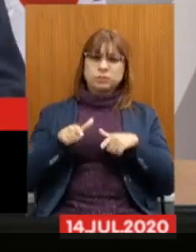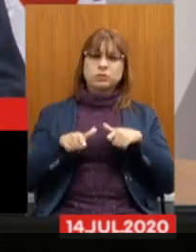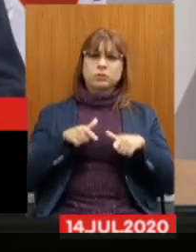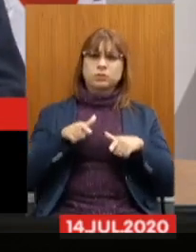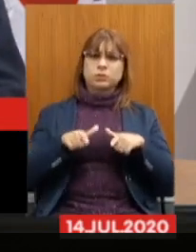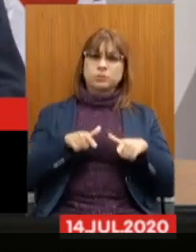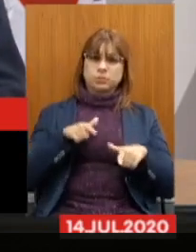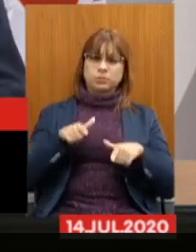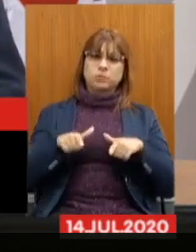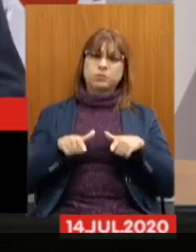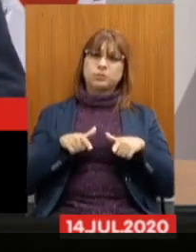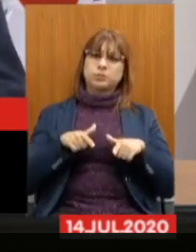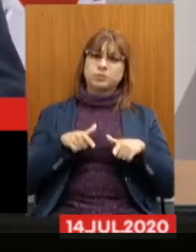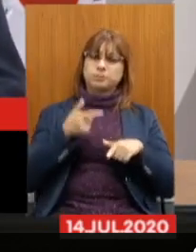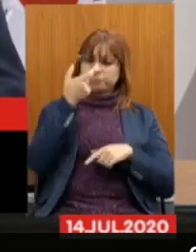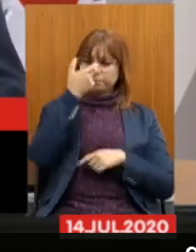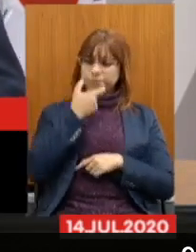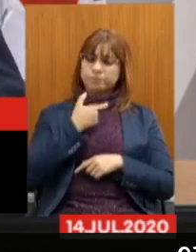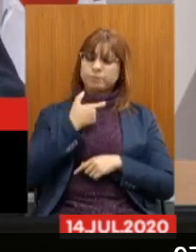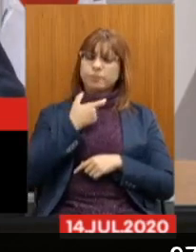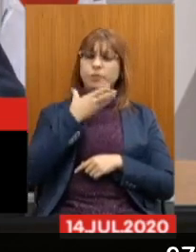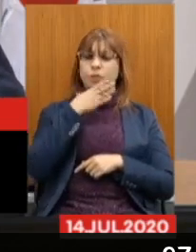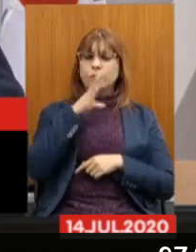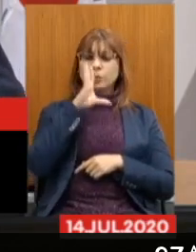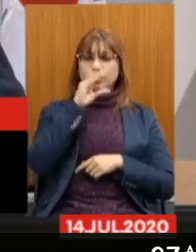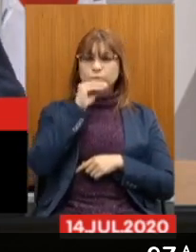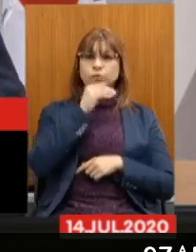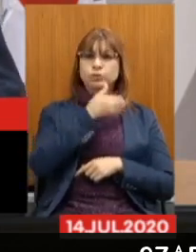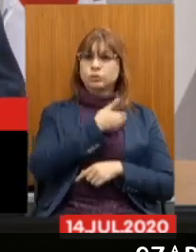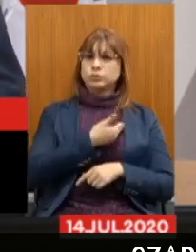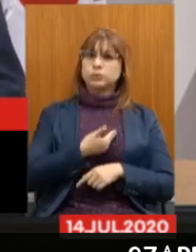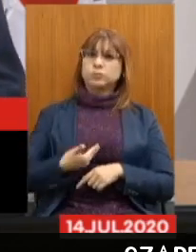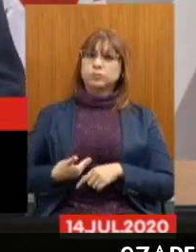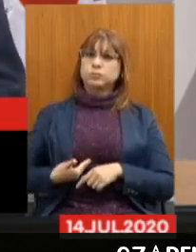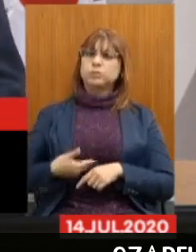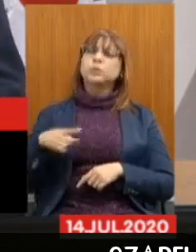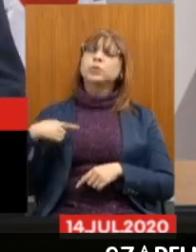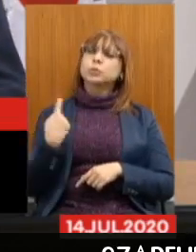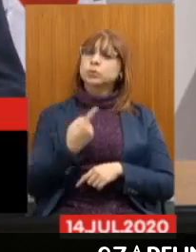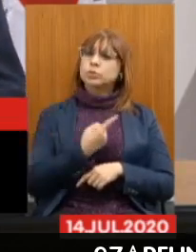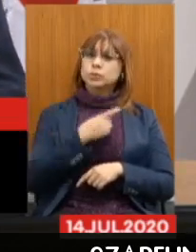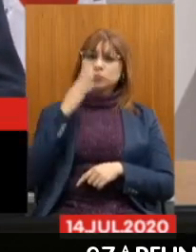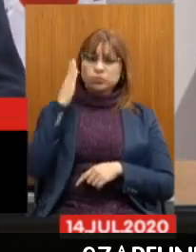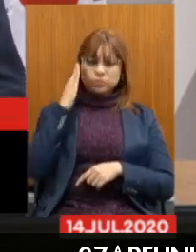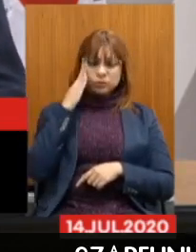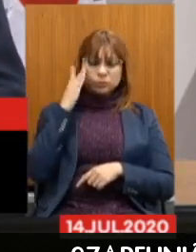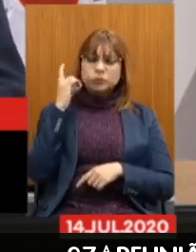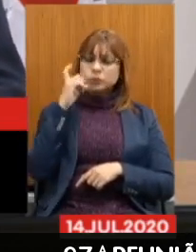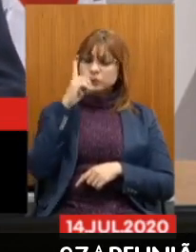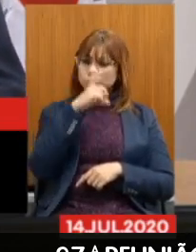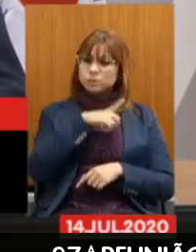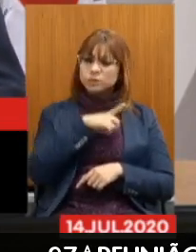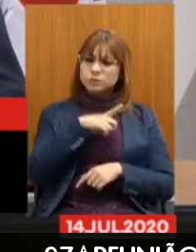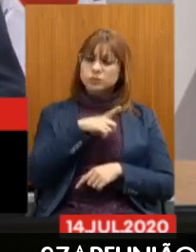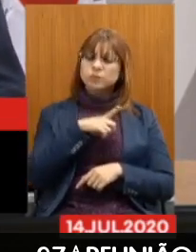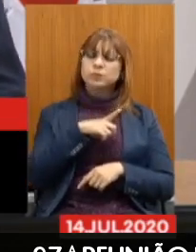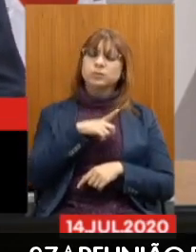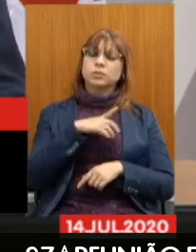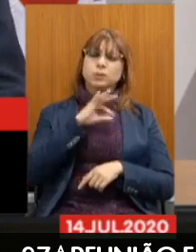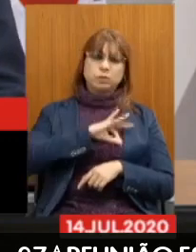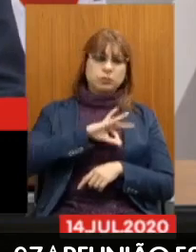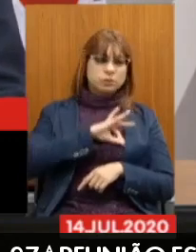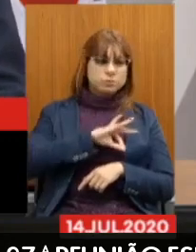como servidor público, a gente sabe das dificuldades dos salários e do sistema